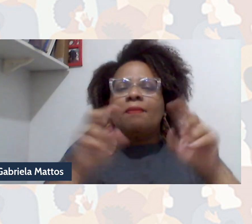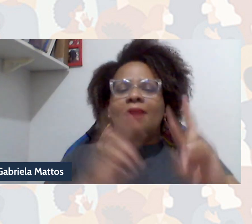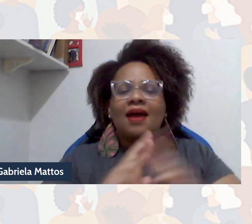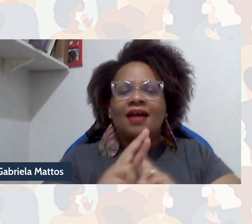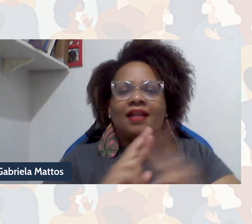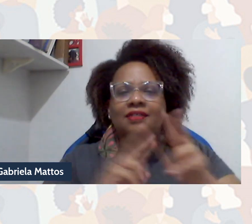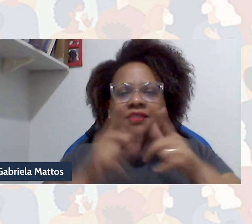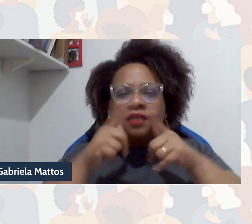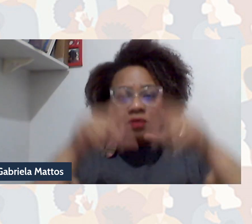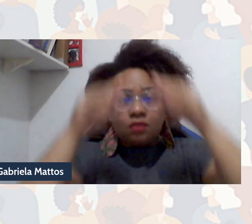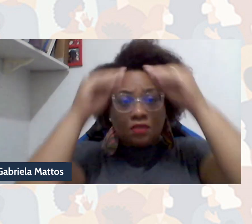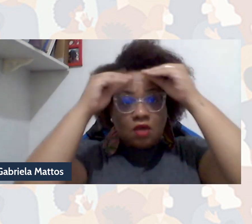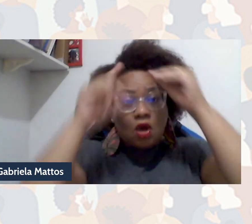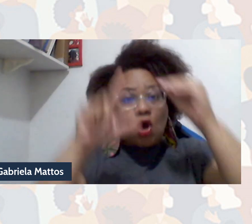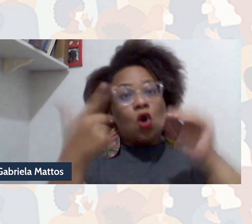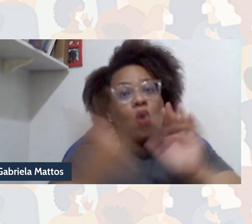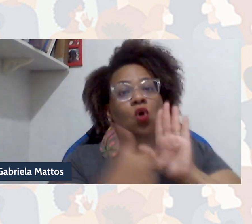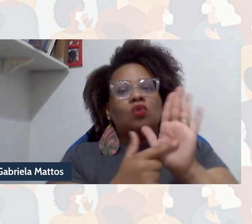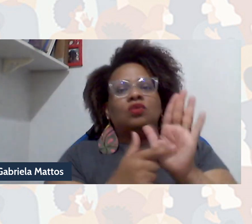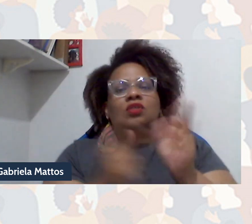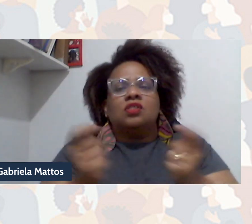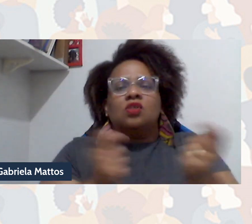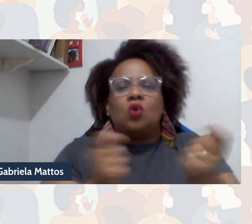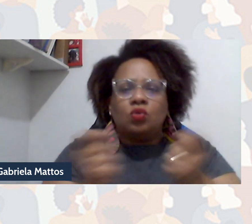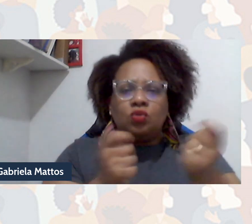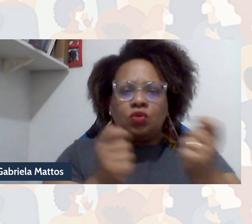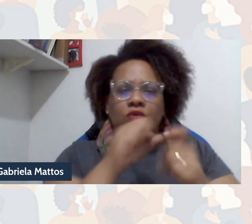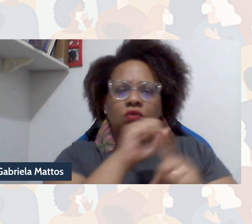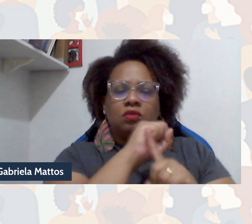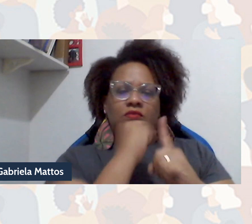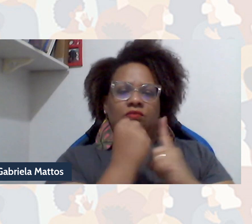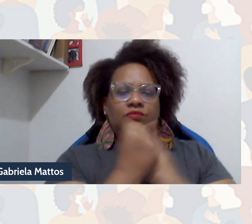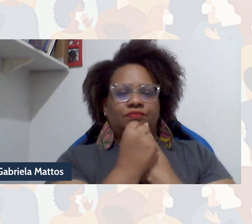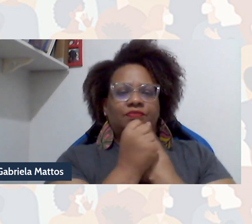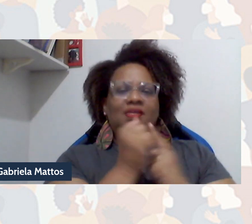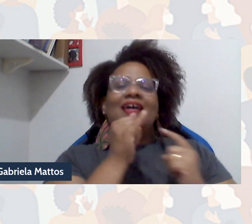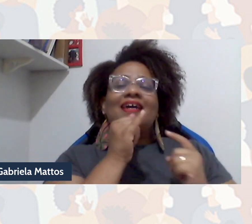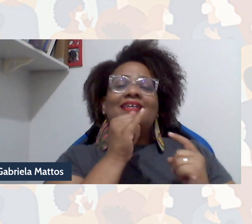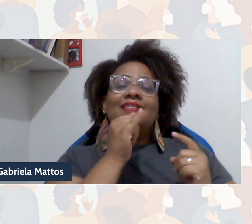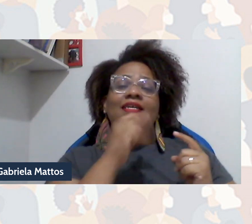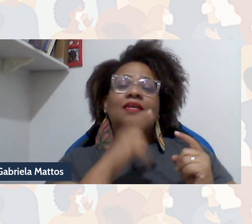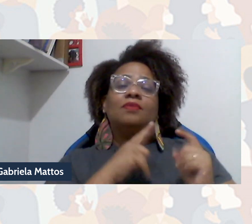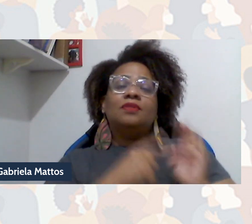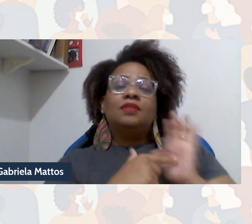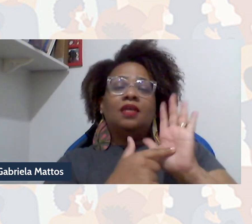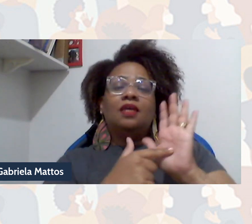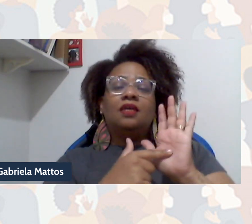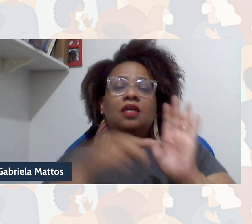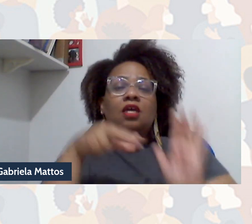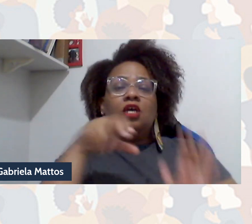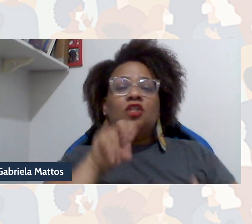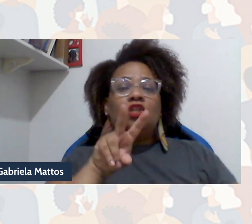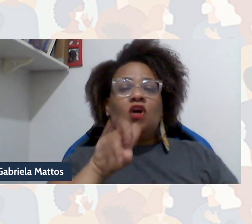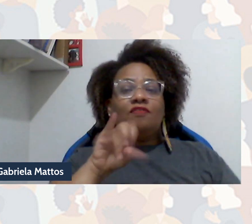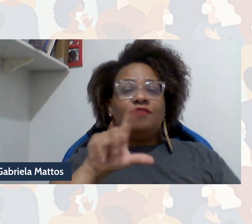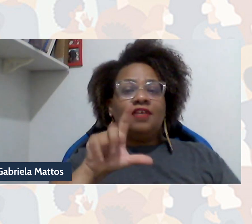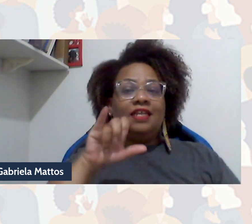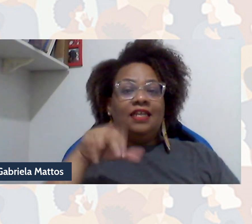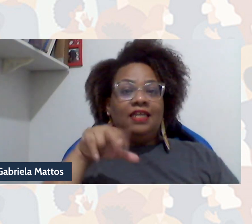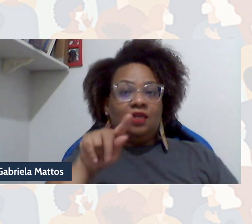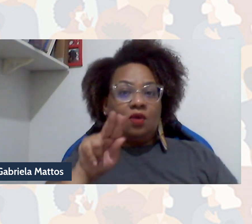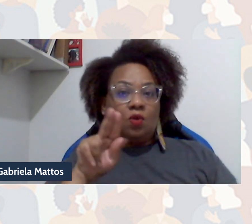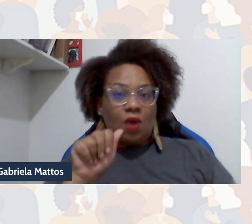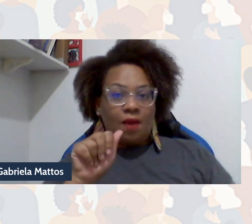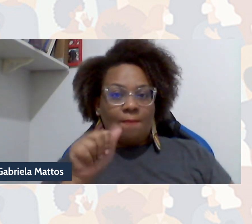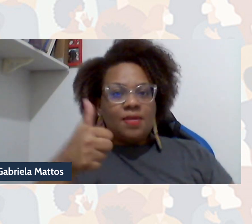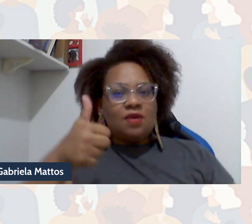controle social. O exemplo mais gritante que a gente lembra é A Nova Língua, de 1984, do George Orwell.